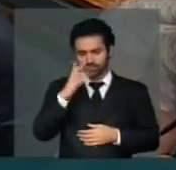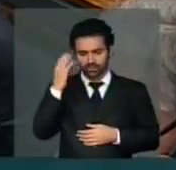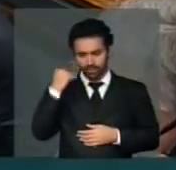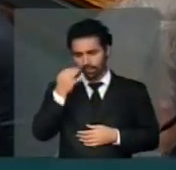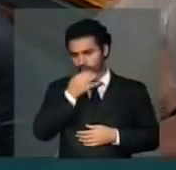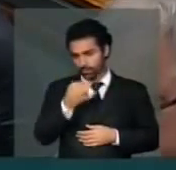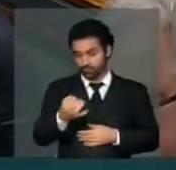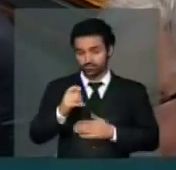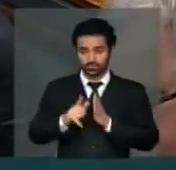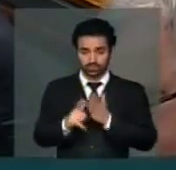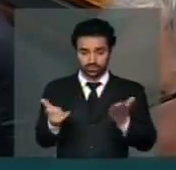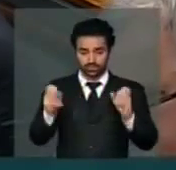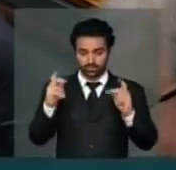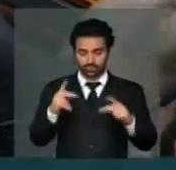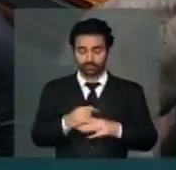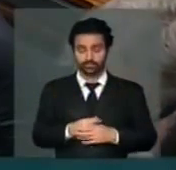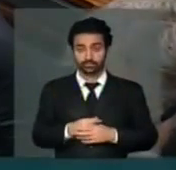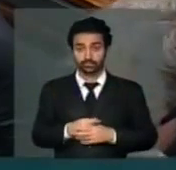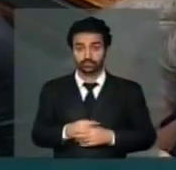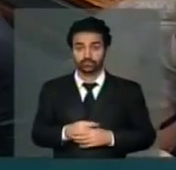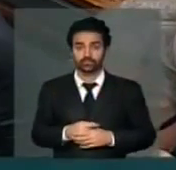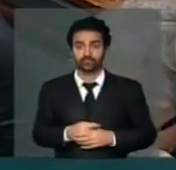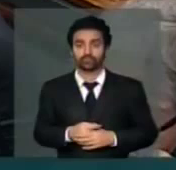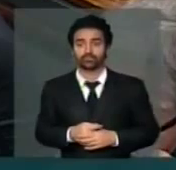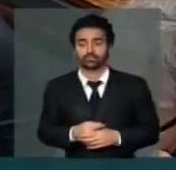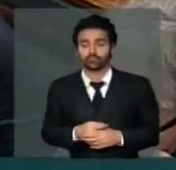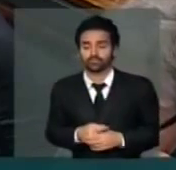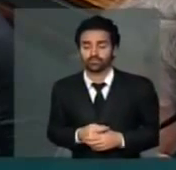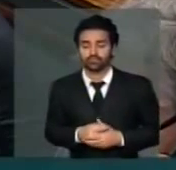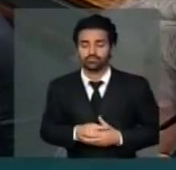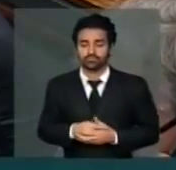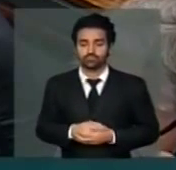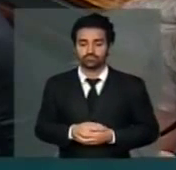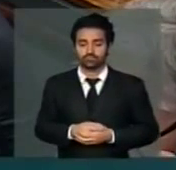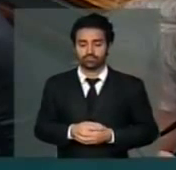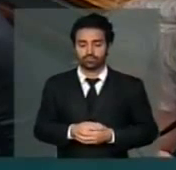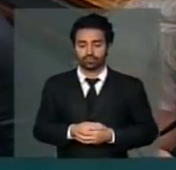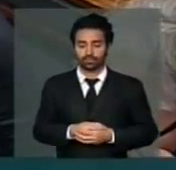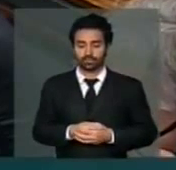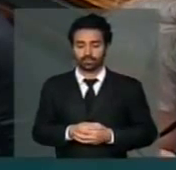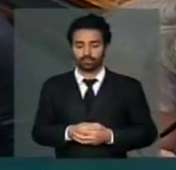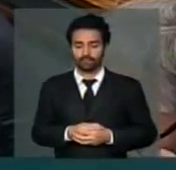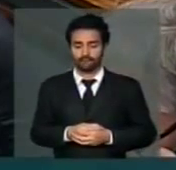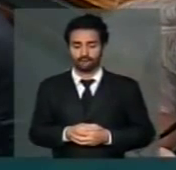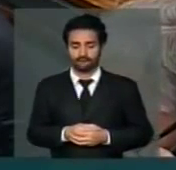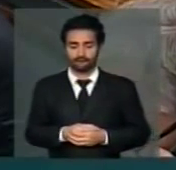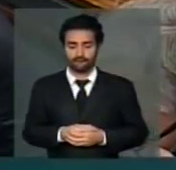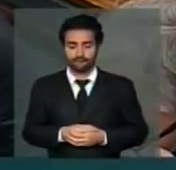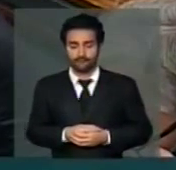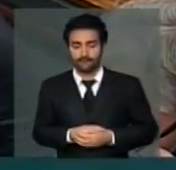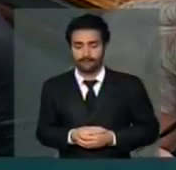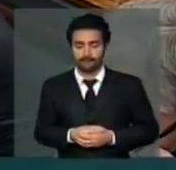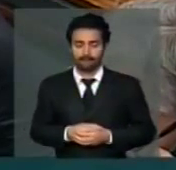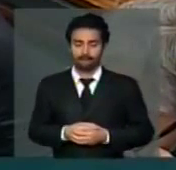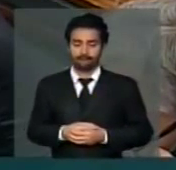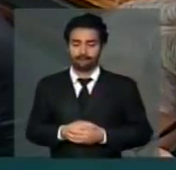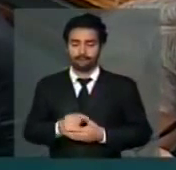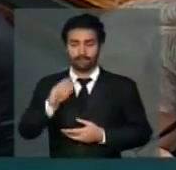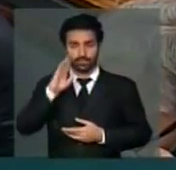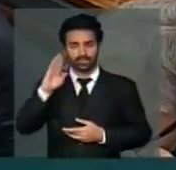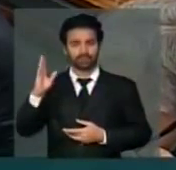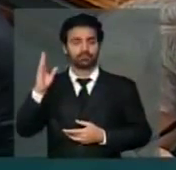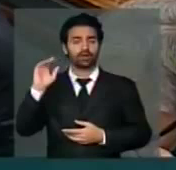né? Tem falado, né, ultimamente, que, principalmente quando foi